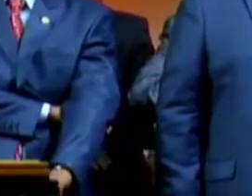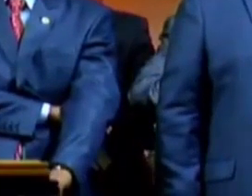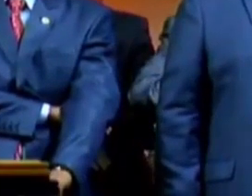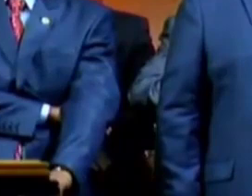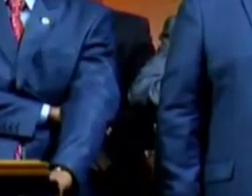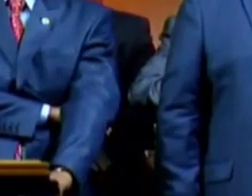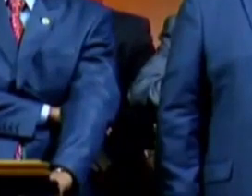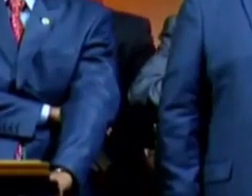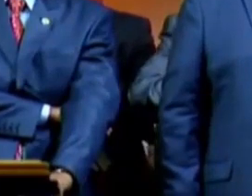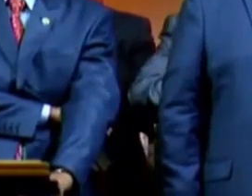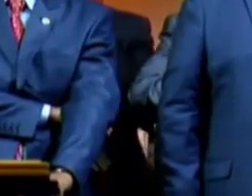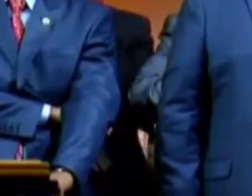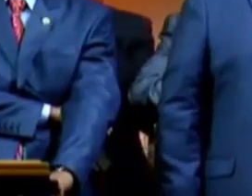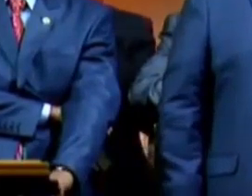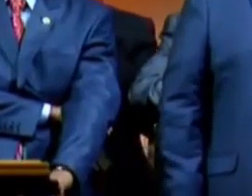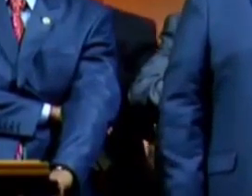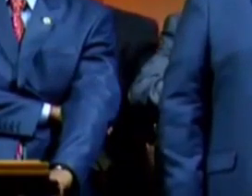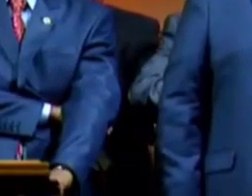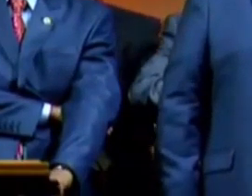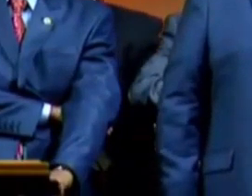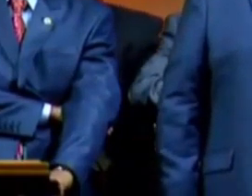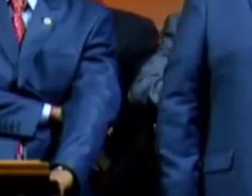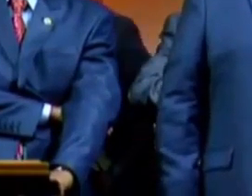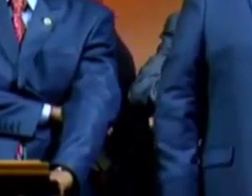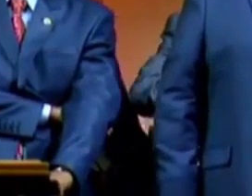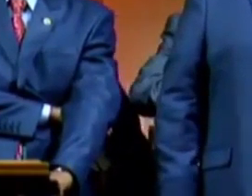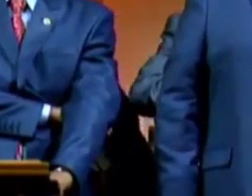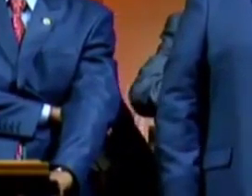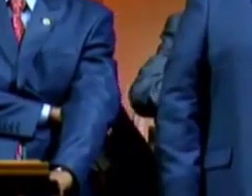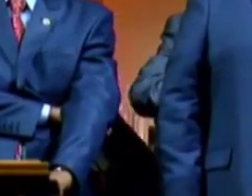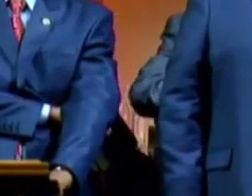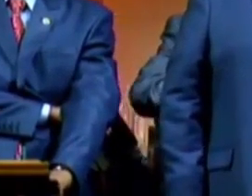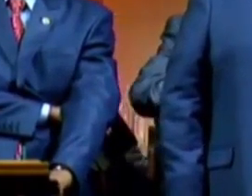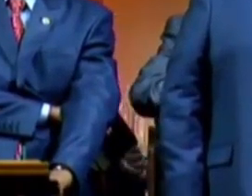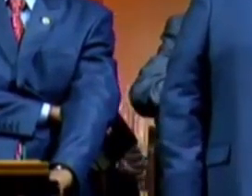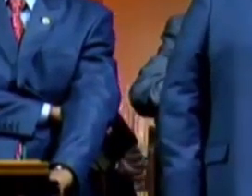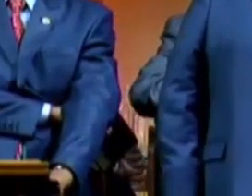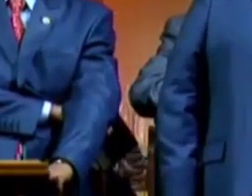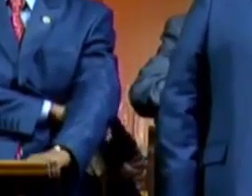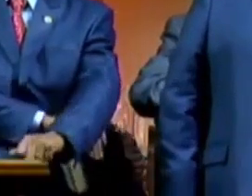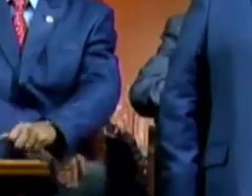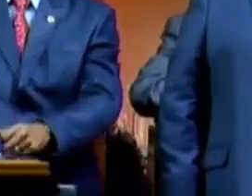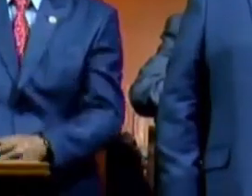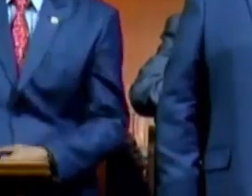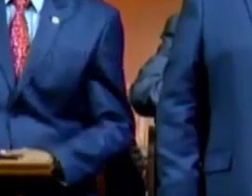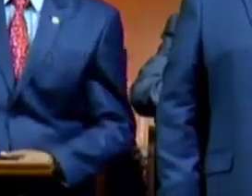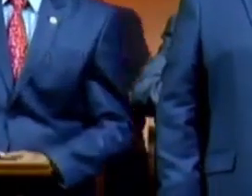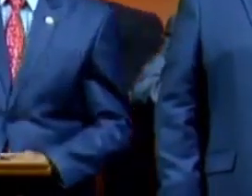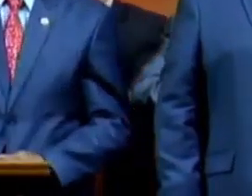diga graças a Deus. Eu vou fazer 2 perguntas.